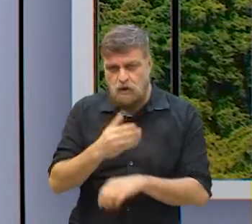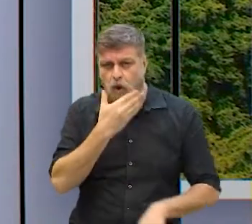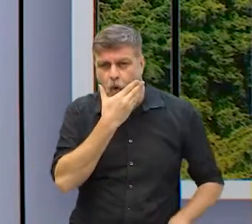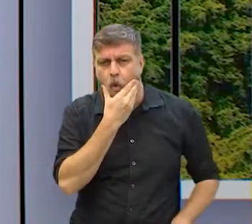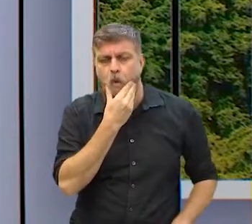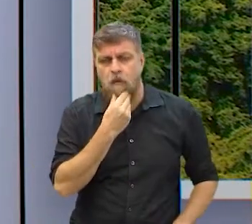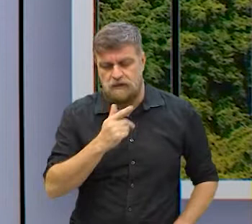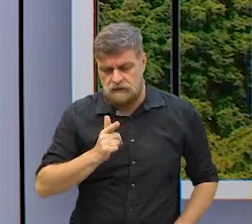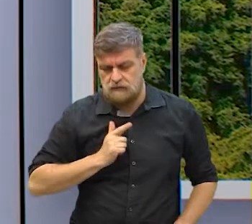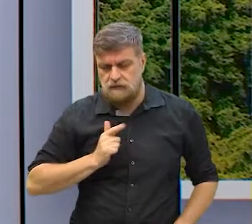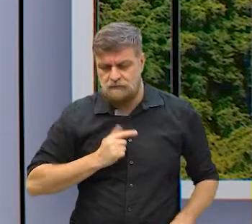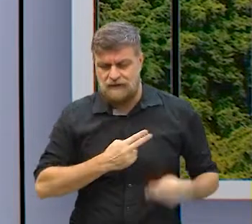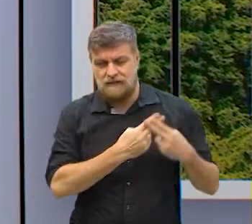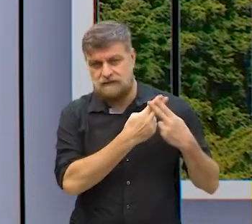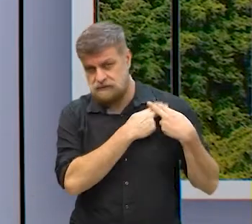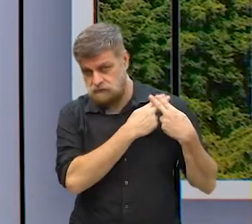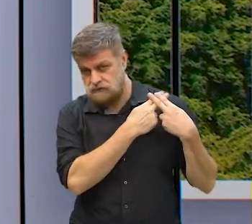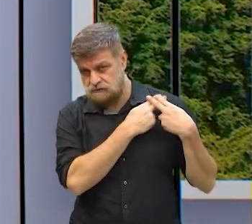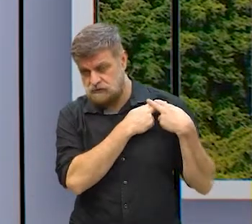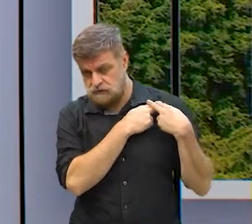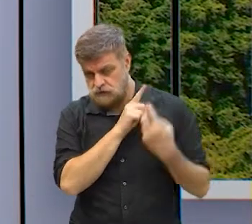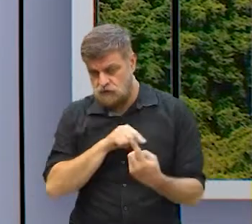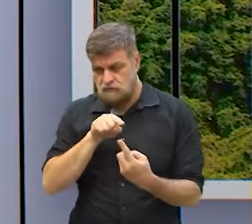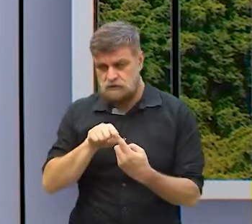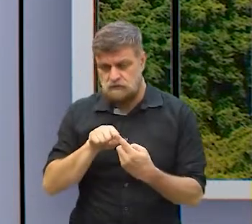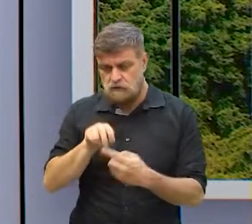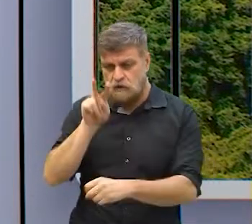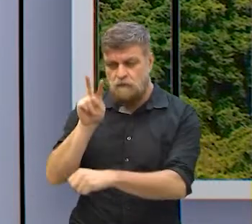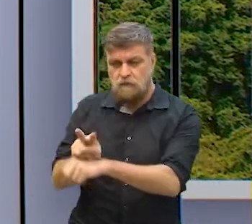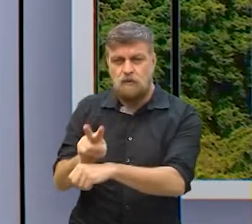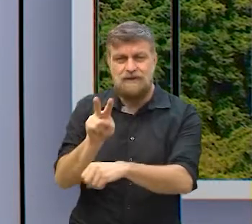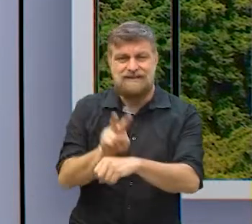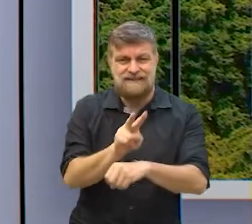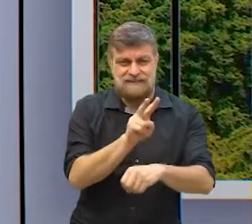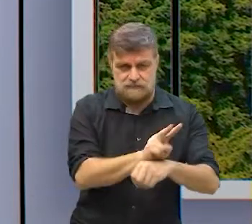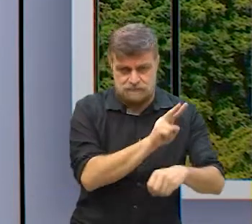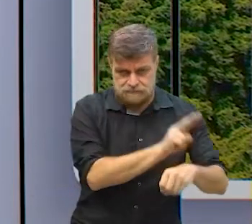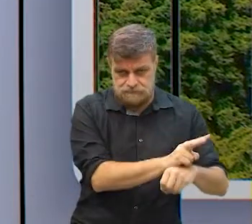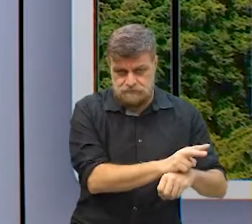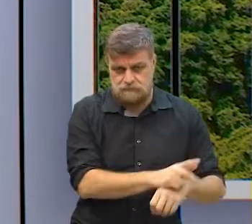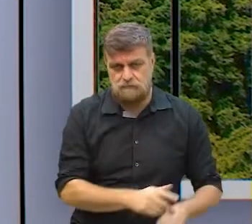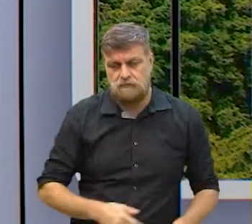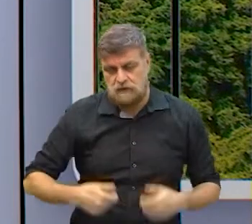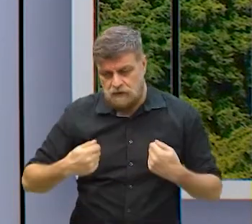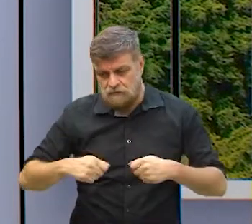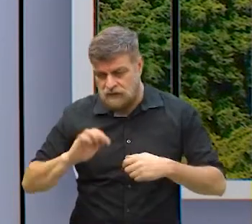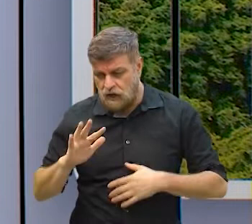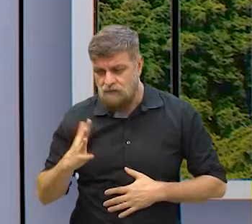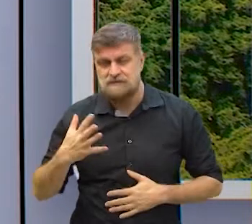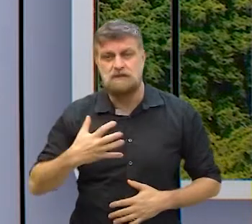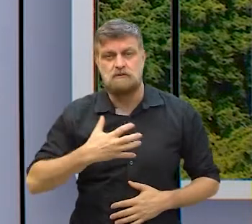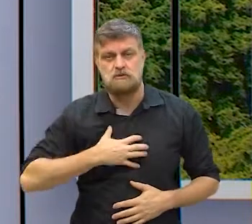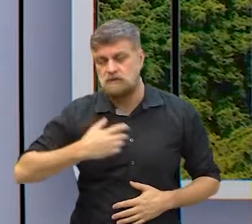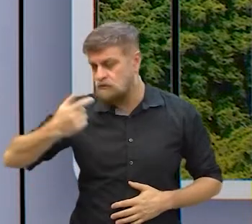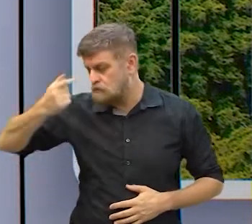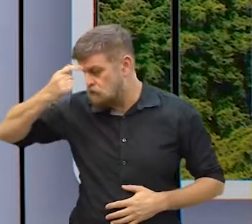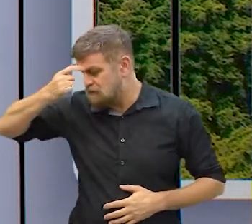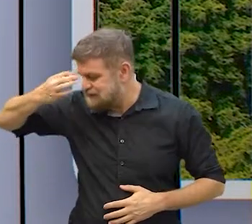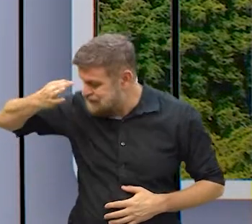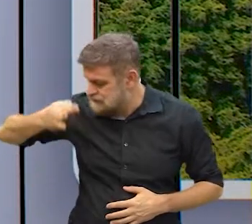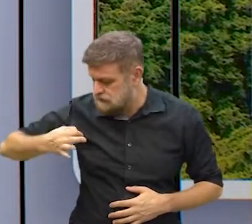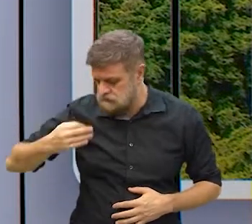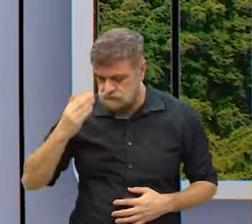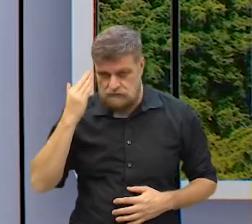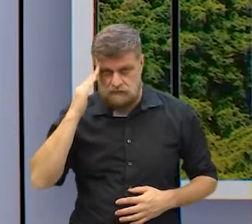ter uma missão realmente de proteger as pessoas. E tem que ser feito isso de uma forma muito